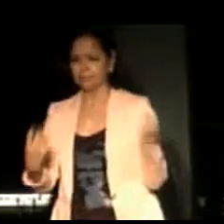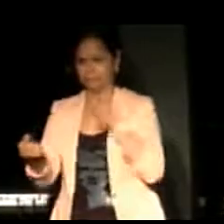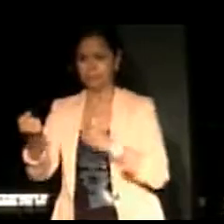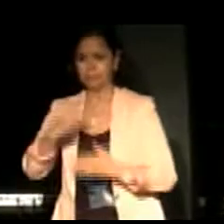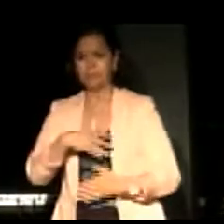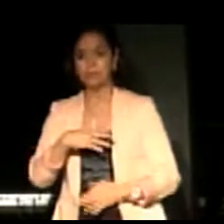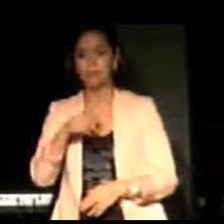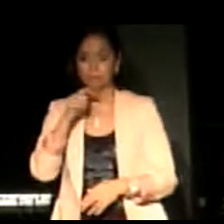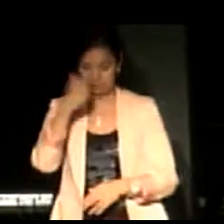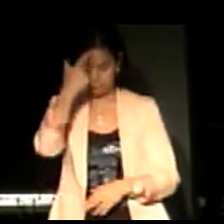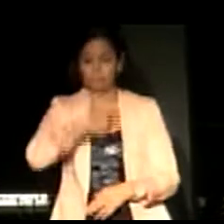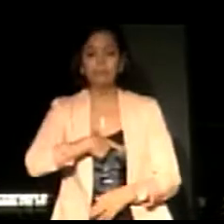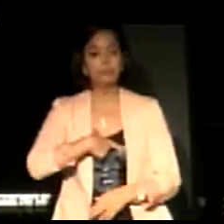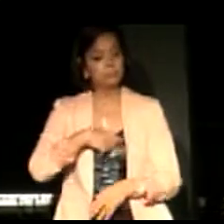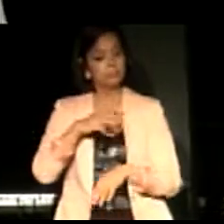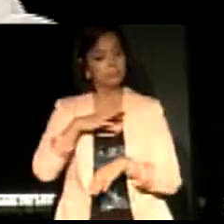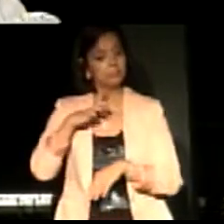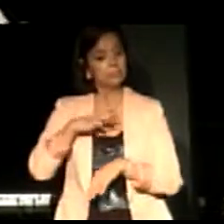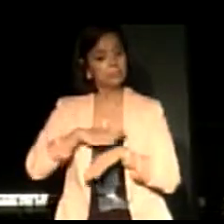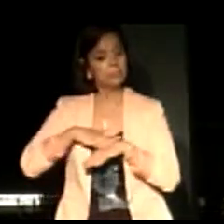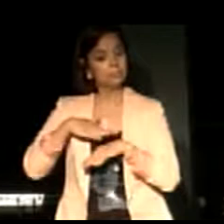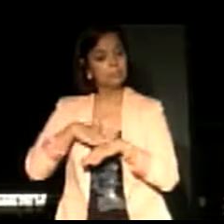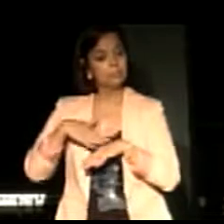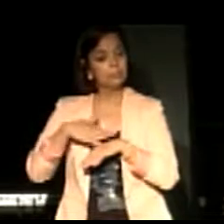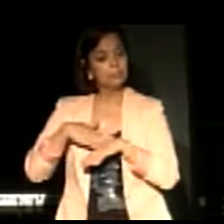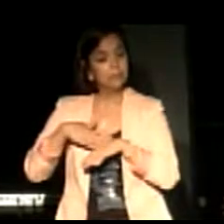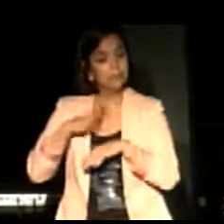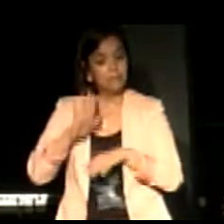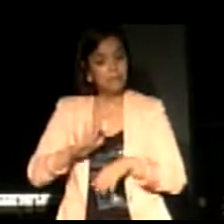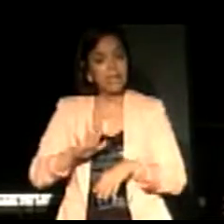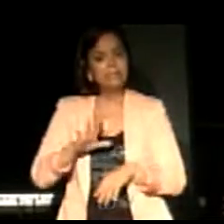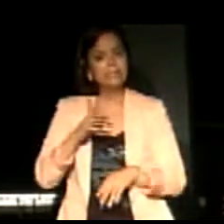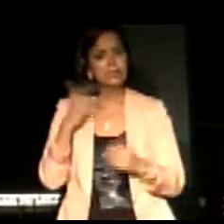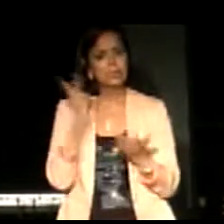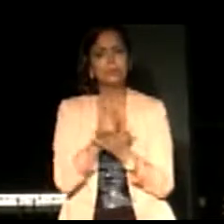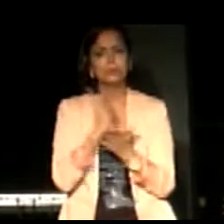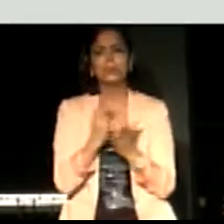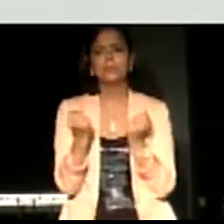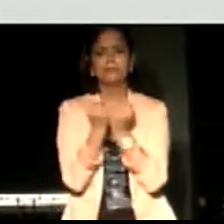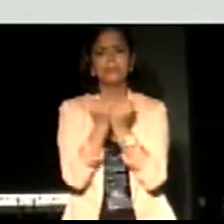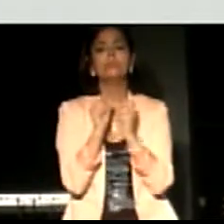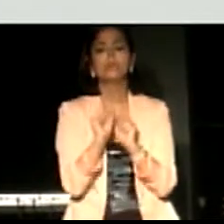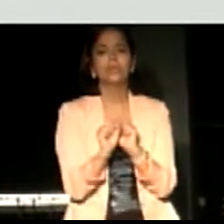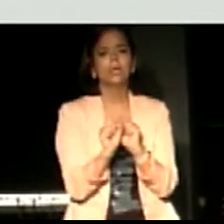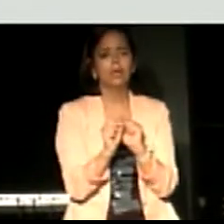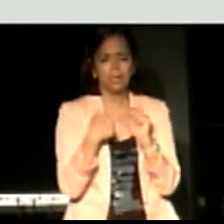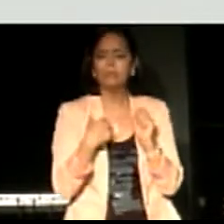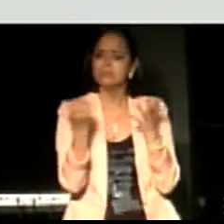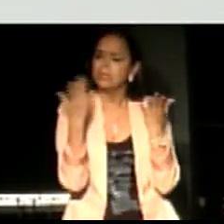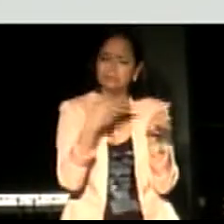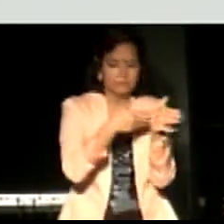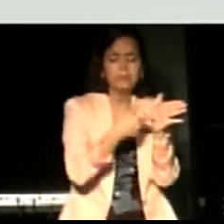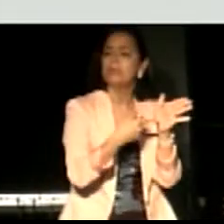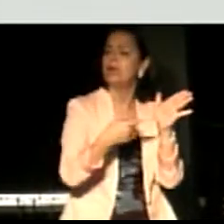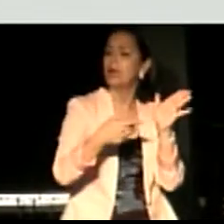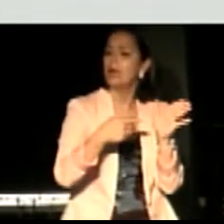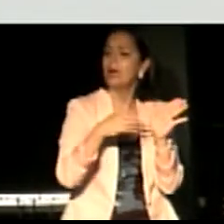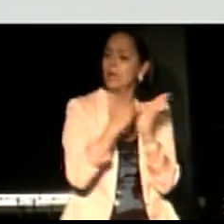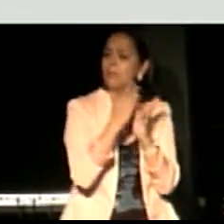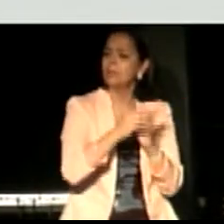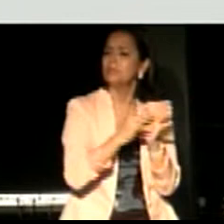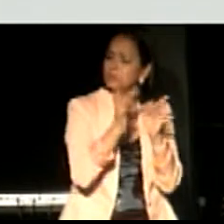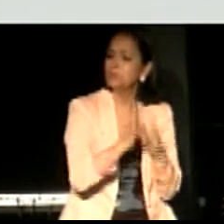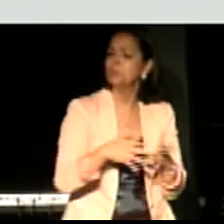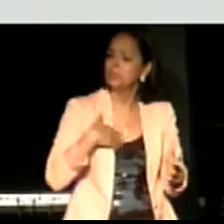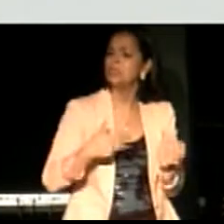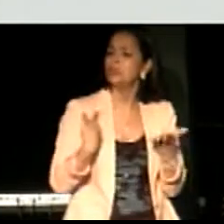pessoa mansa. Agora que já vimos o que não é ser manso, é preciso saber o que é